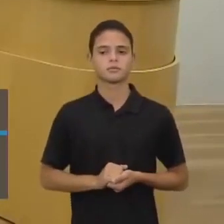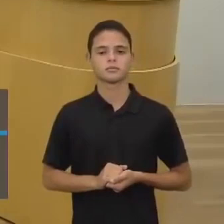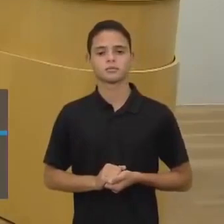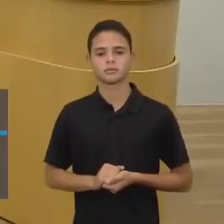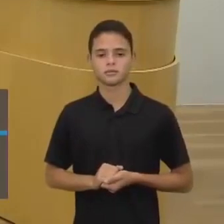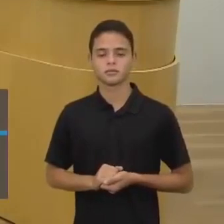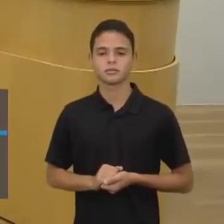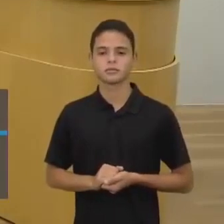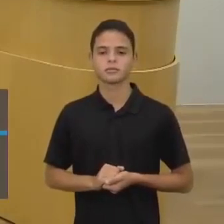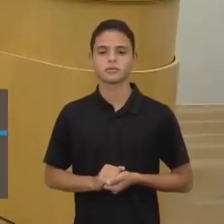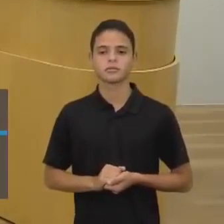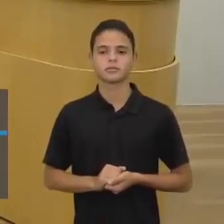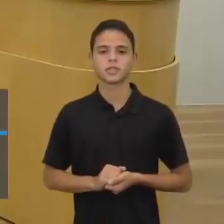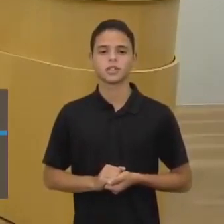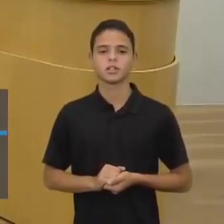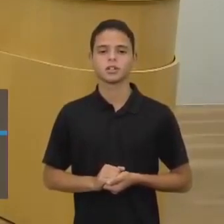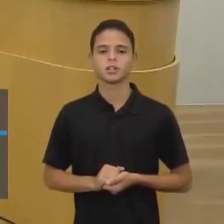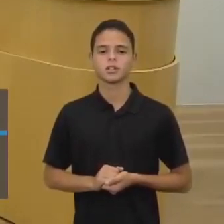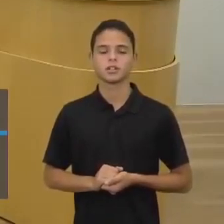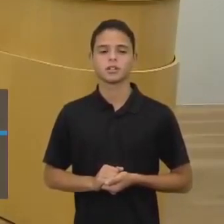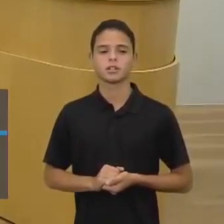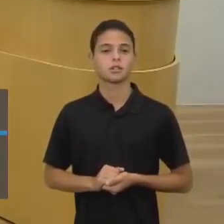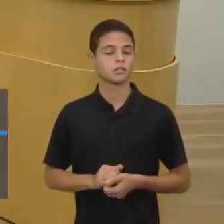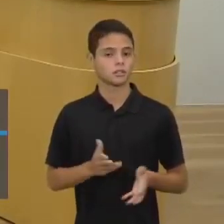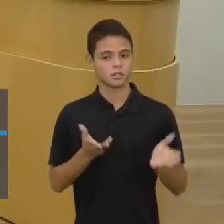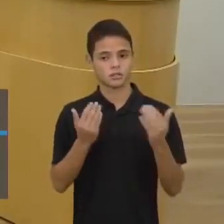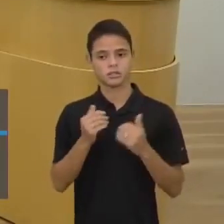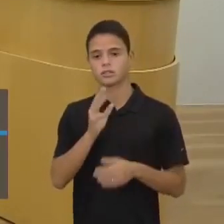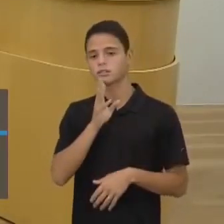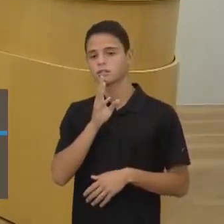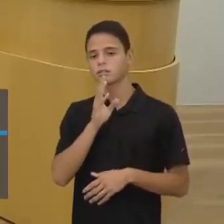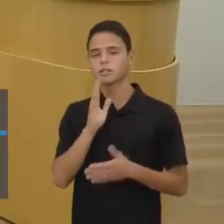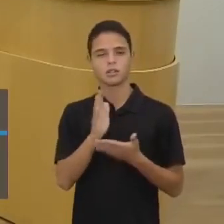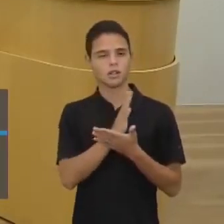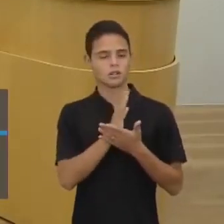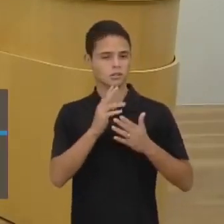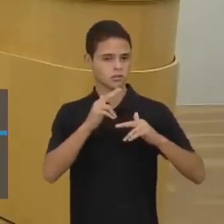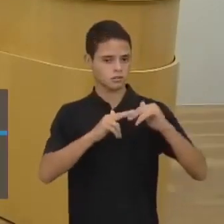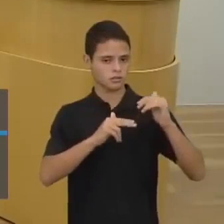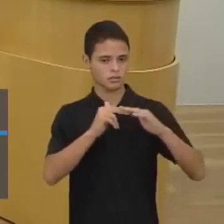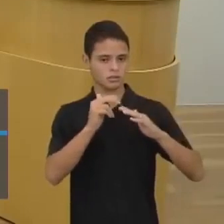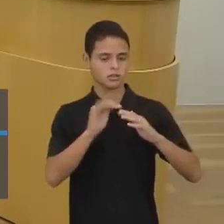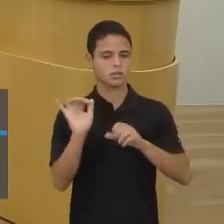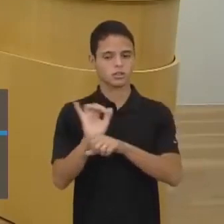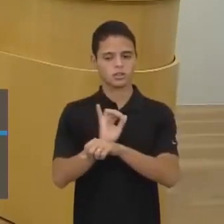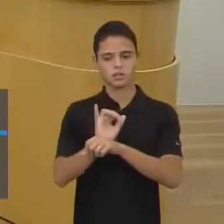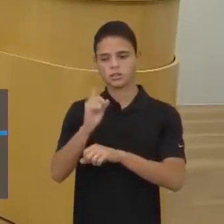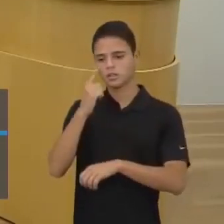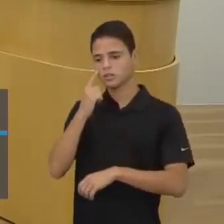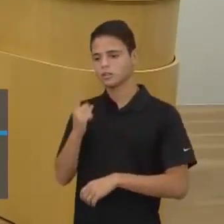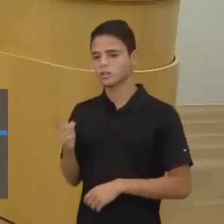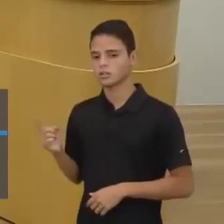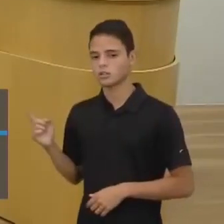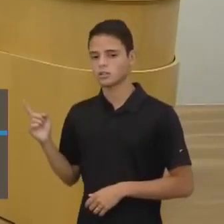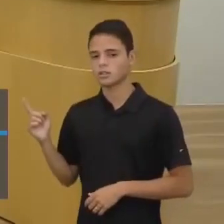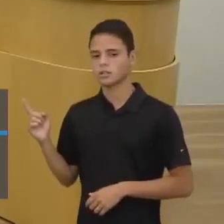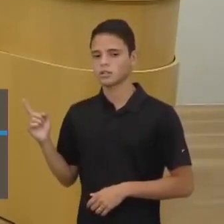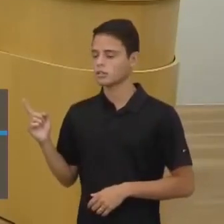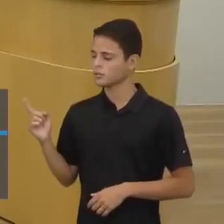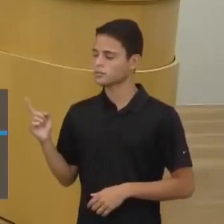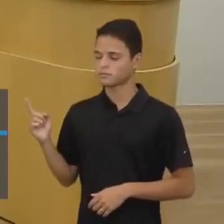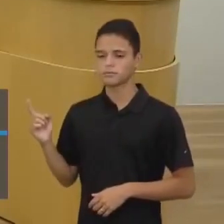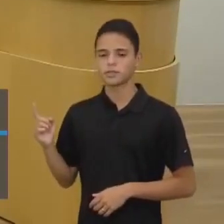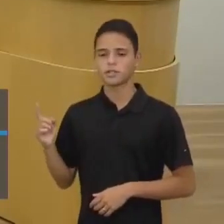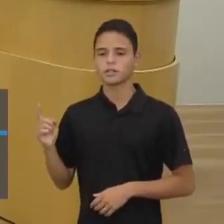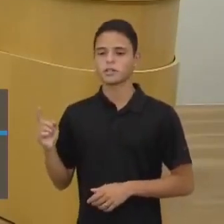Pulga saltitante. Então vamos conhecer as partes do ukulele. Nós temos essa parte aqui, ó. É o corpo.